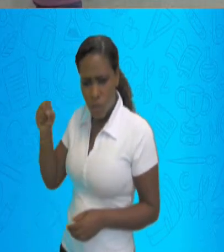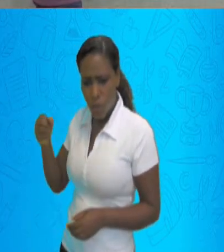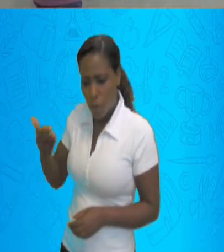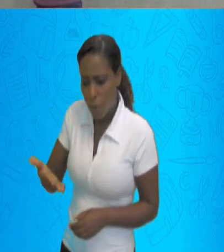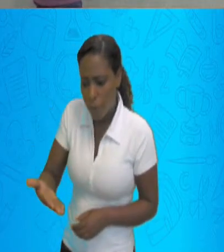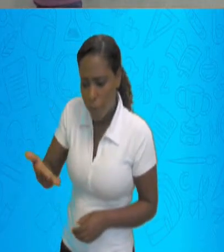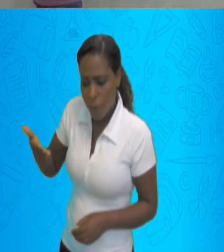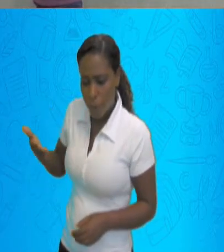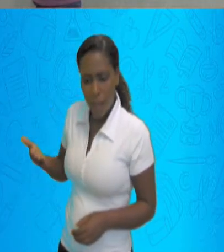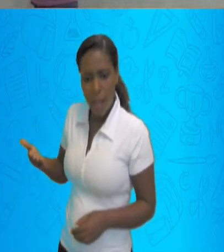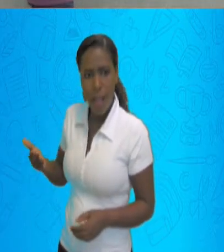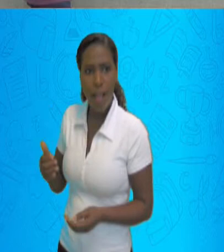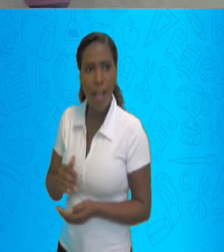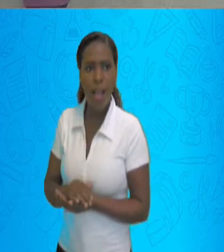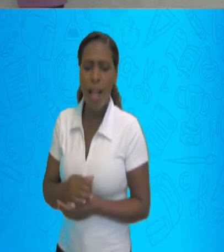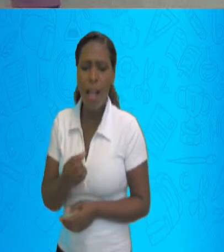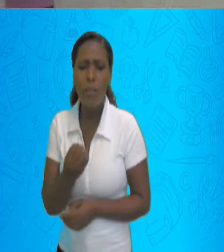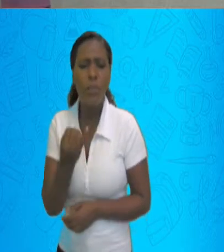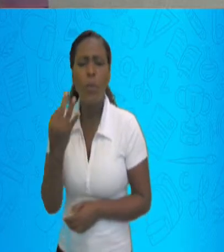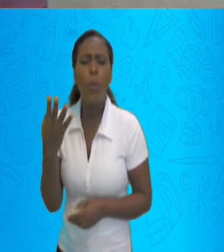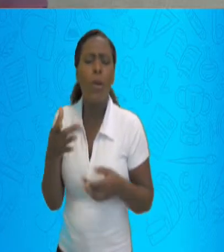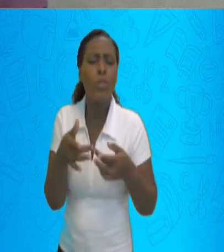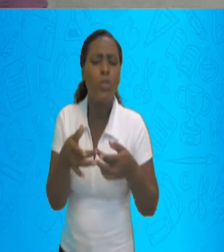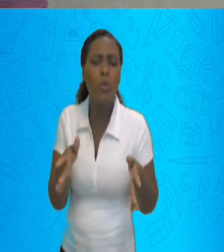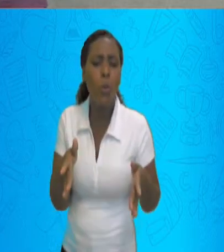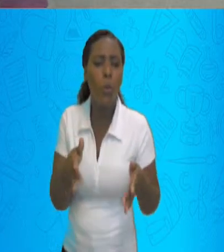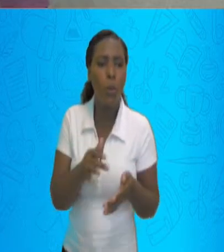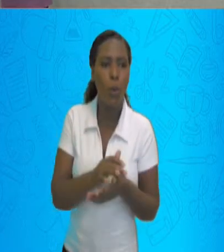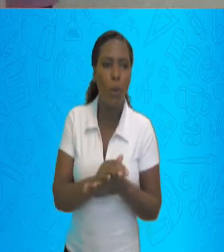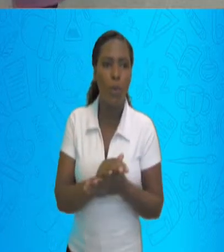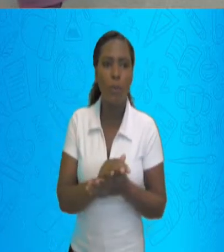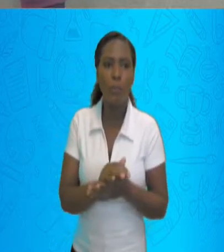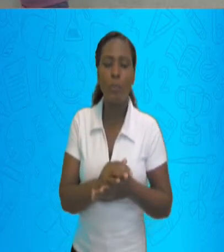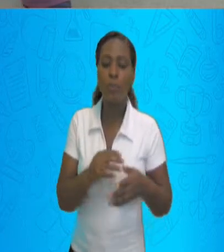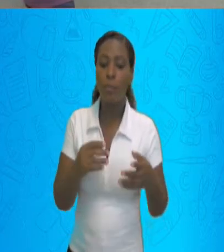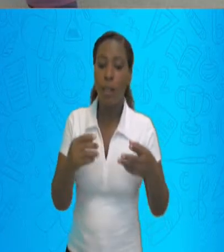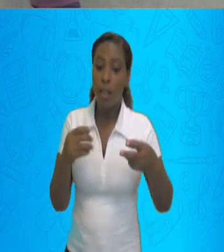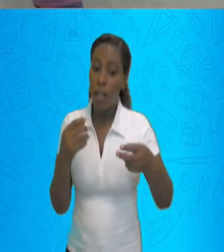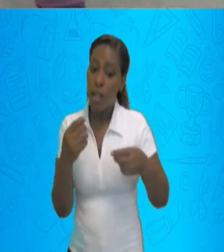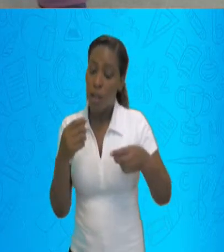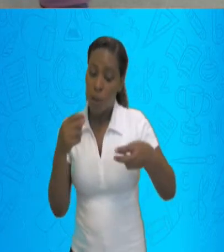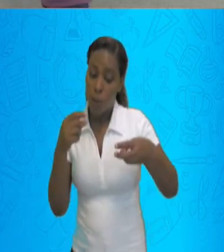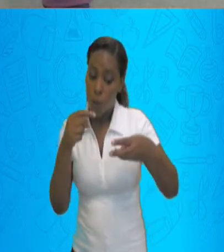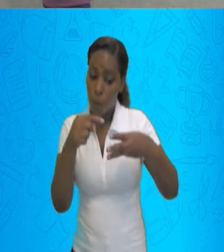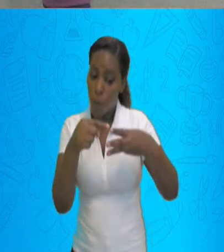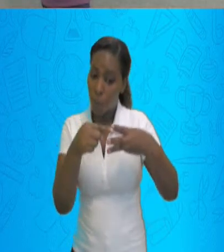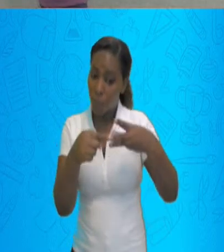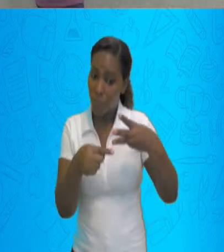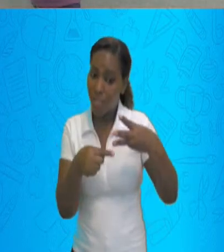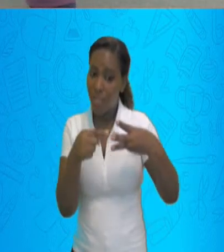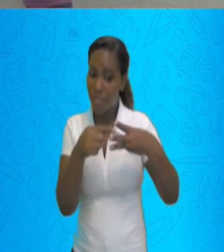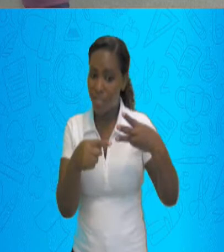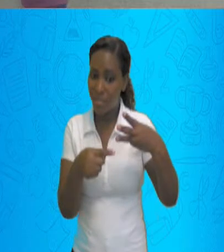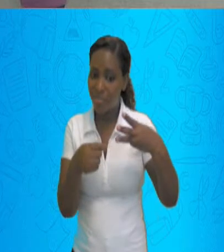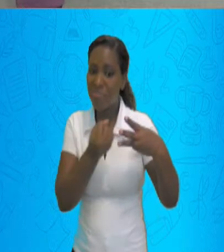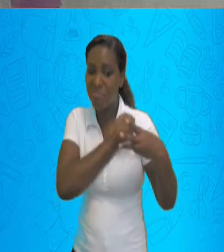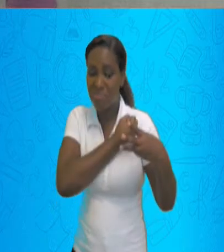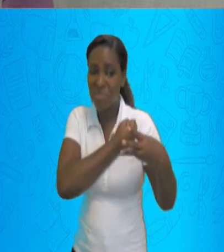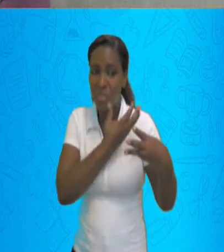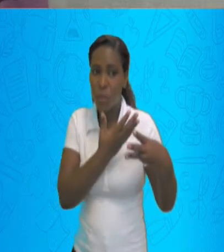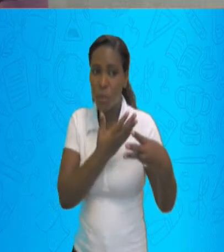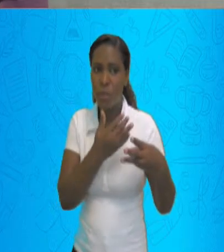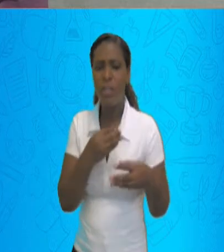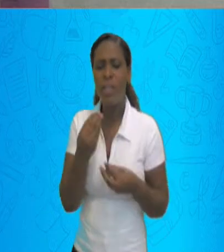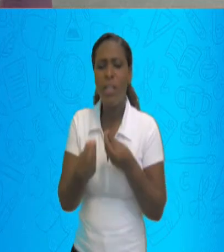2, 3. Então como a gente forma esse número fracionário? O número fracionário, nós também temos que ver essa observação aqui,